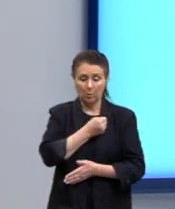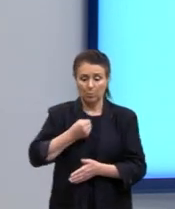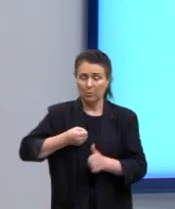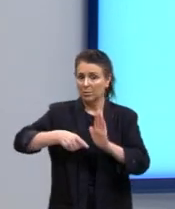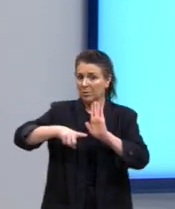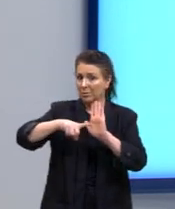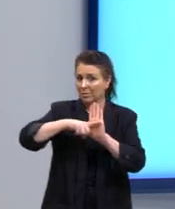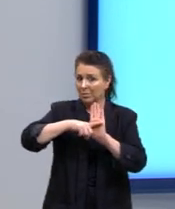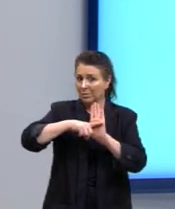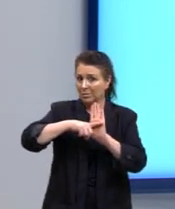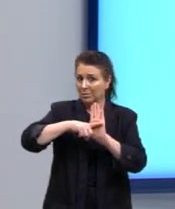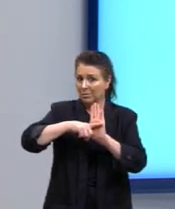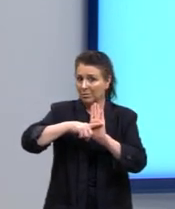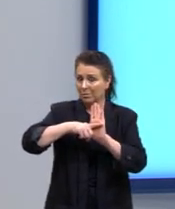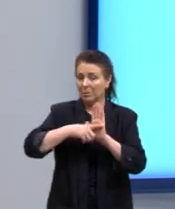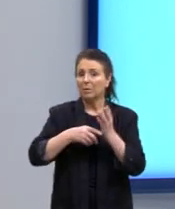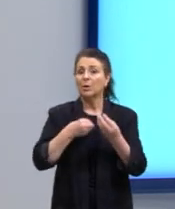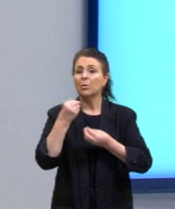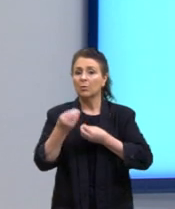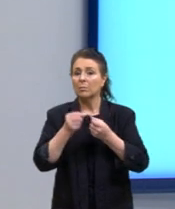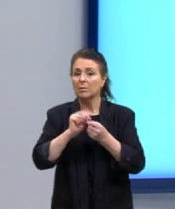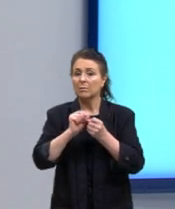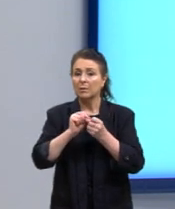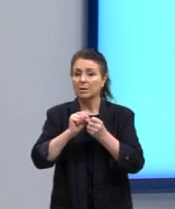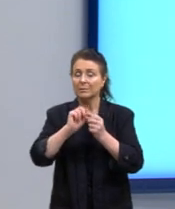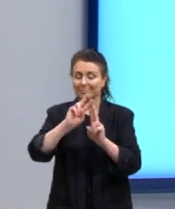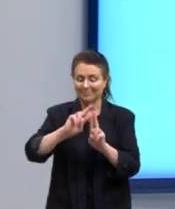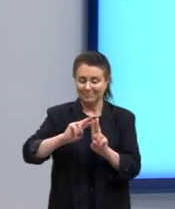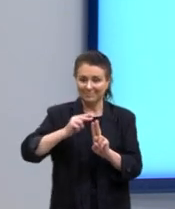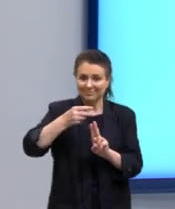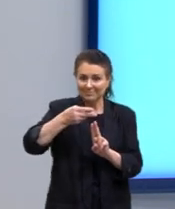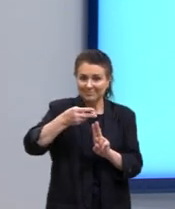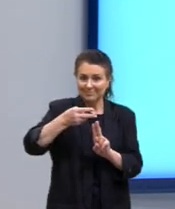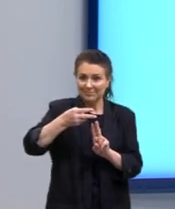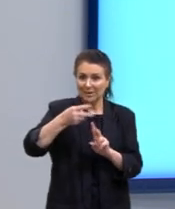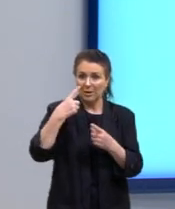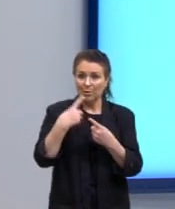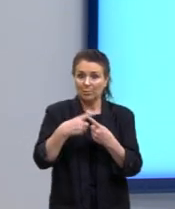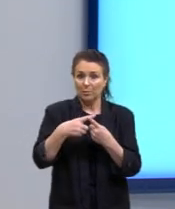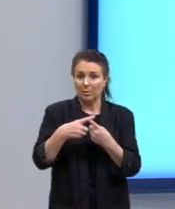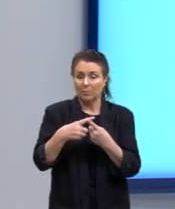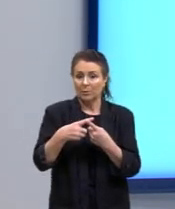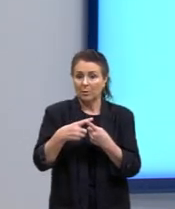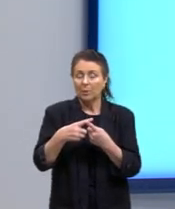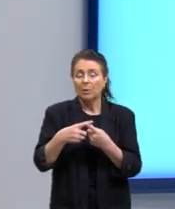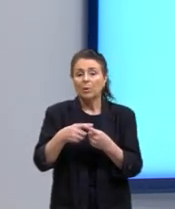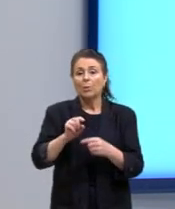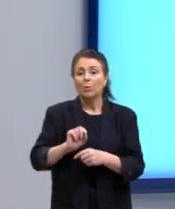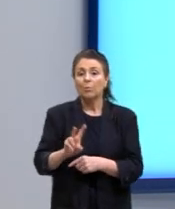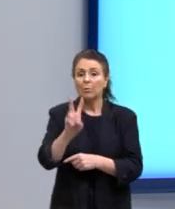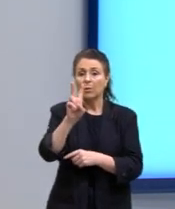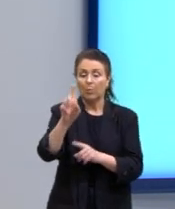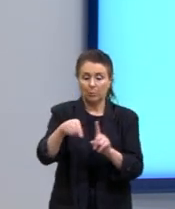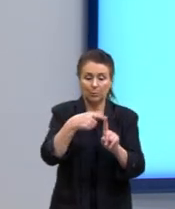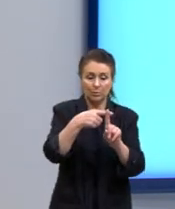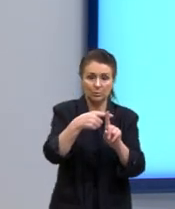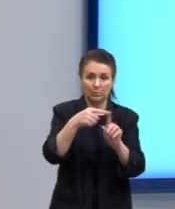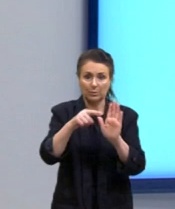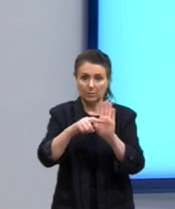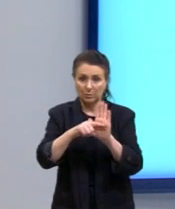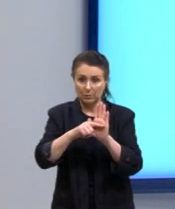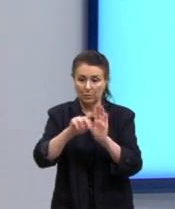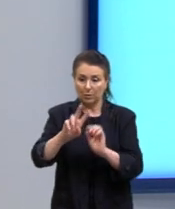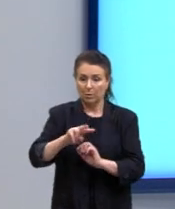não ocorrer esses valores negativos nós elevamos ao quadrado porque tanto faz né Um Valor positivo ou negativo